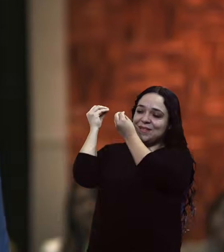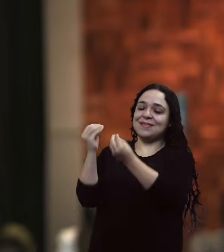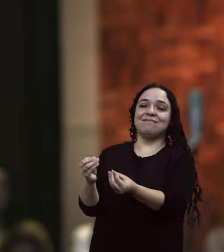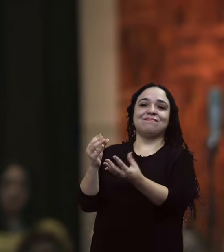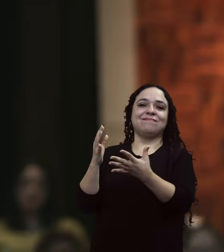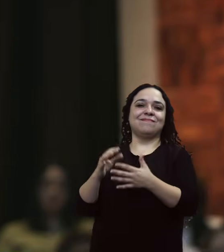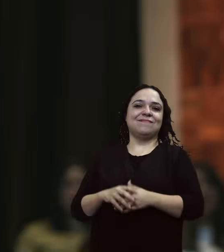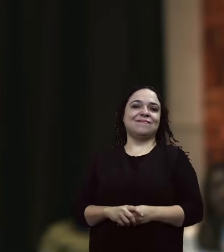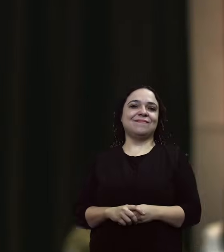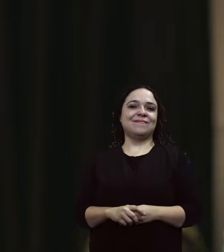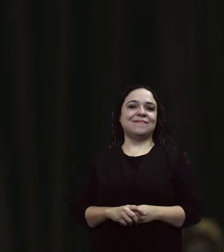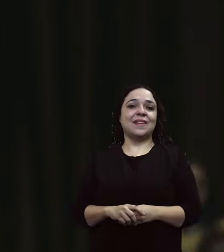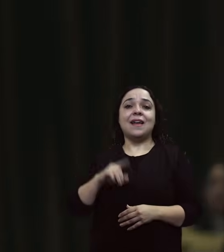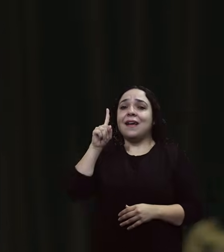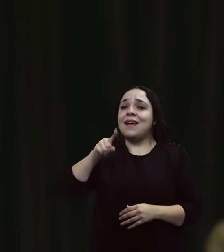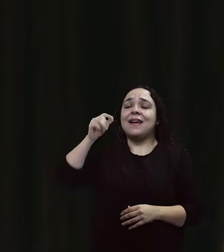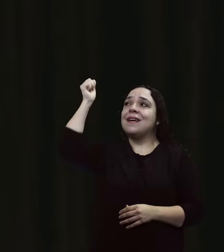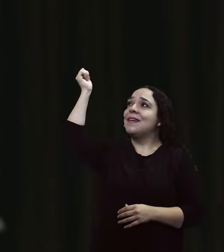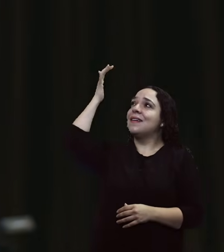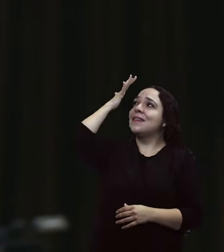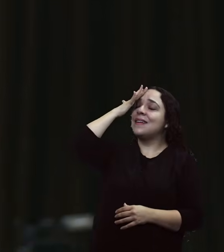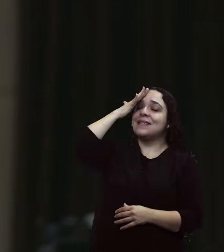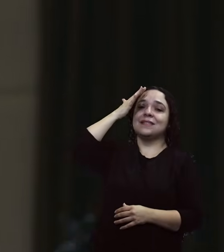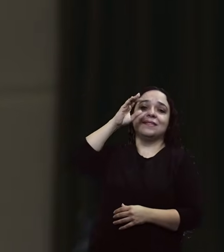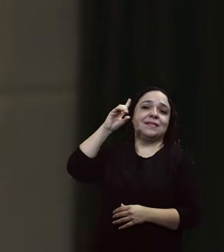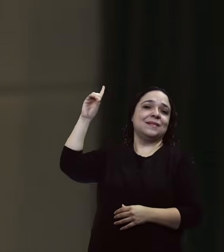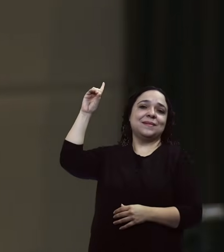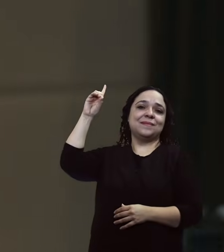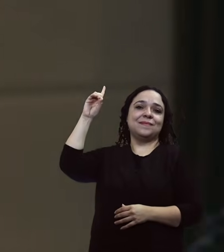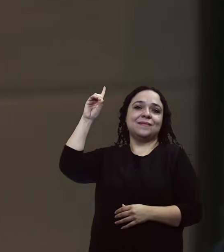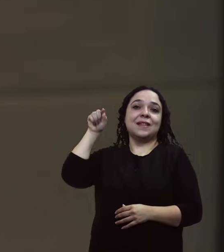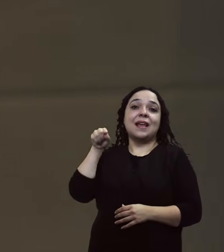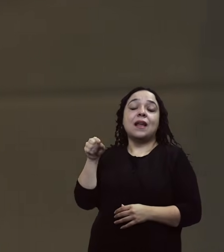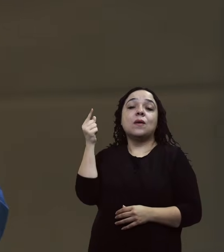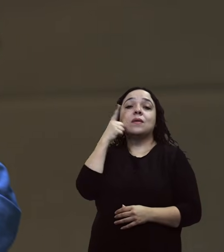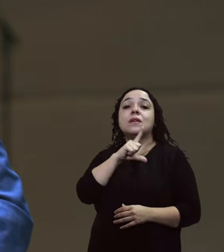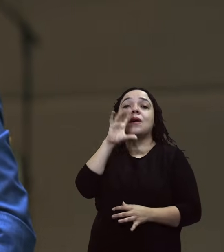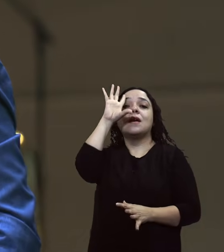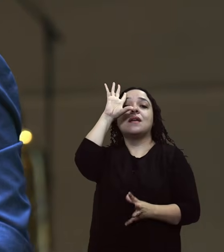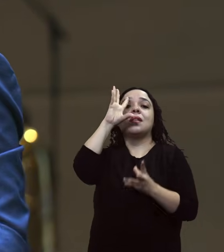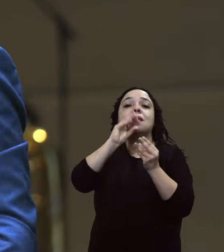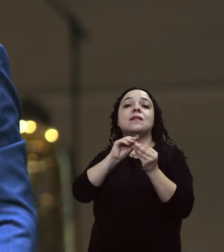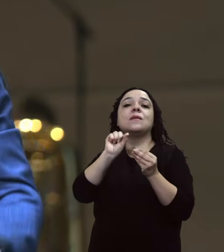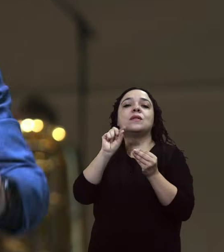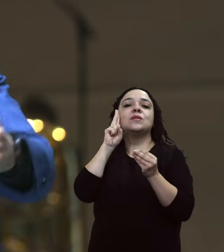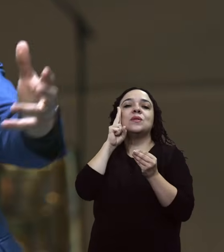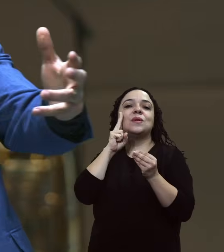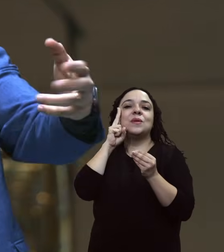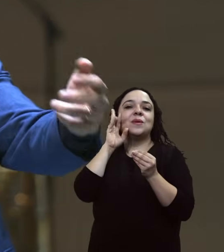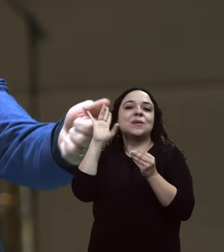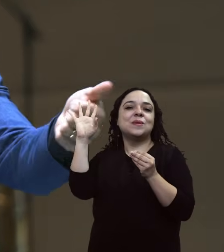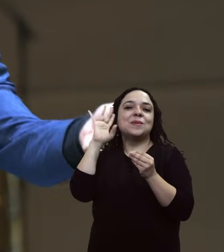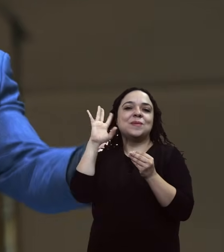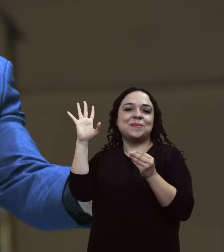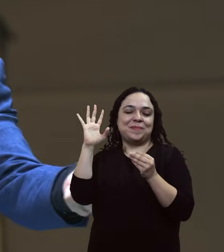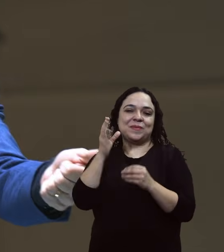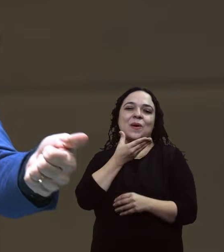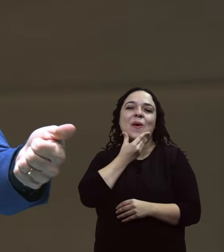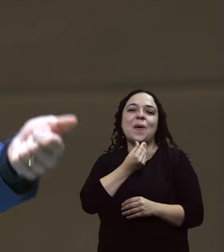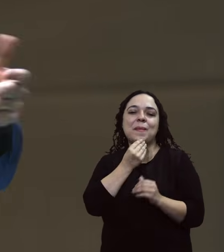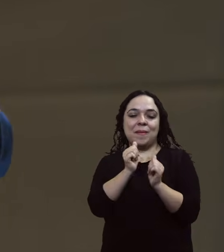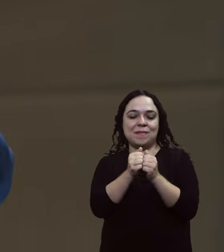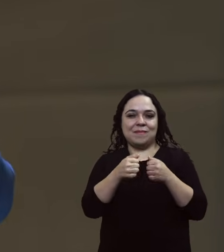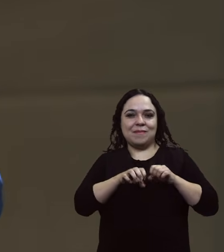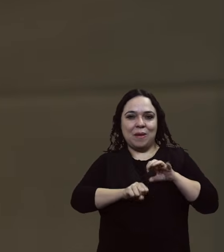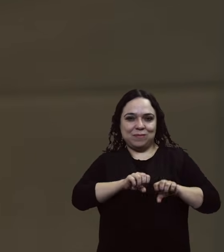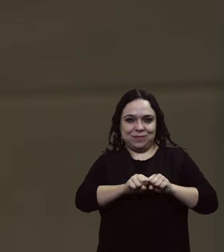um recurso da graça de Deus, o fez interpretar sonhos. Ele interpreta o sonho do padeiro,